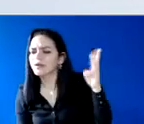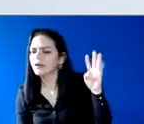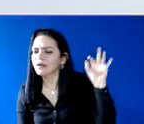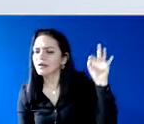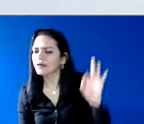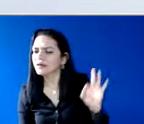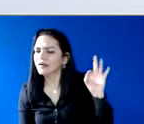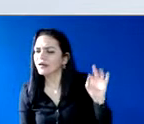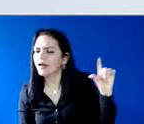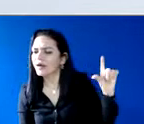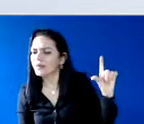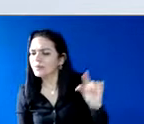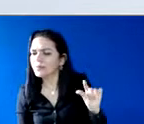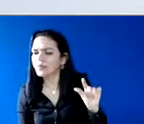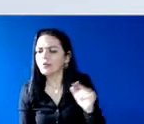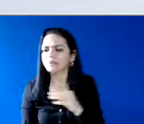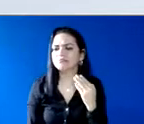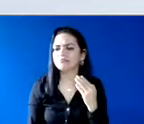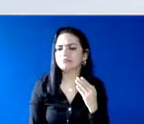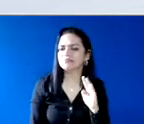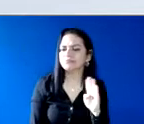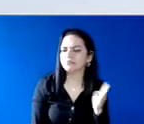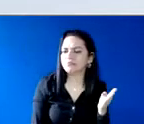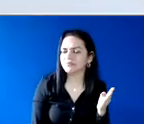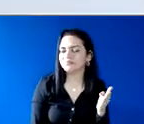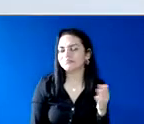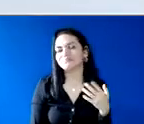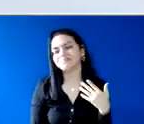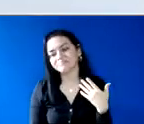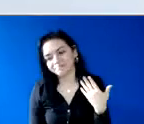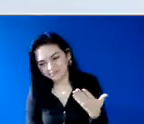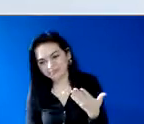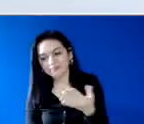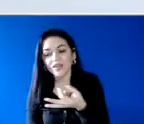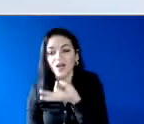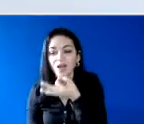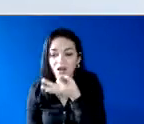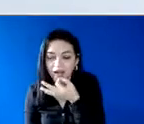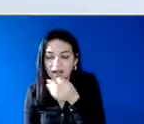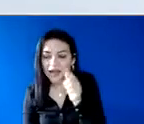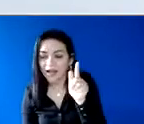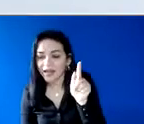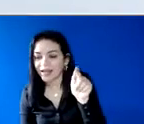interessante porque, como diz também outro grande metodólogo chamado Gaston